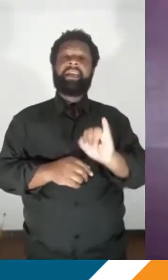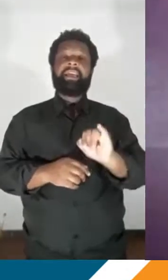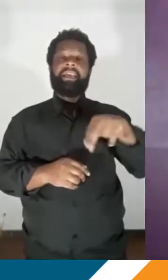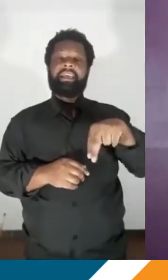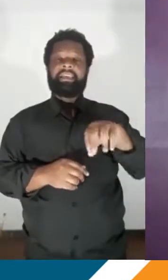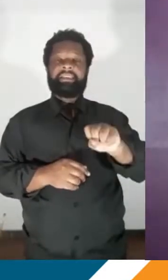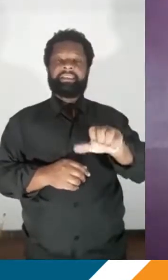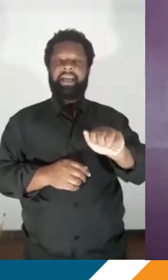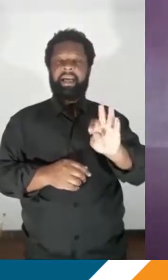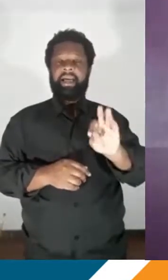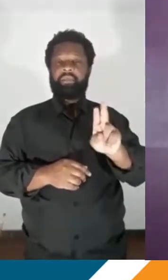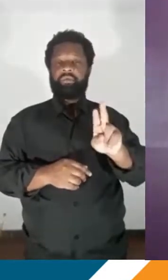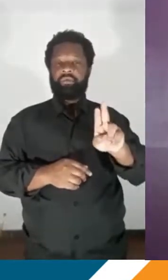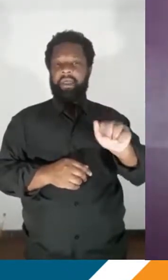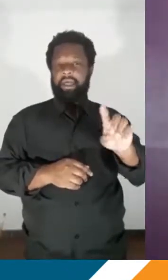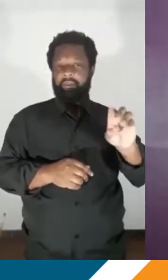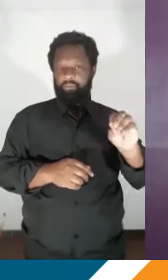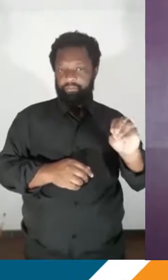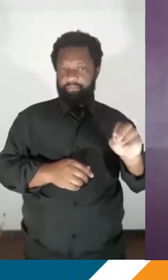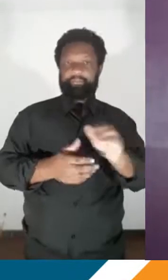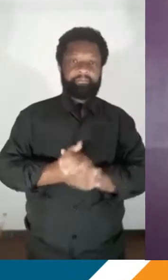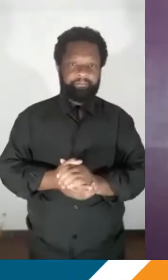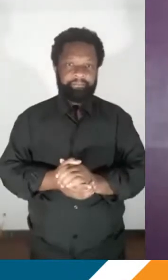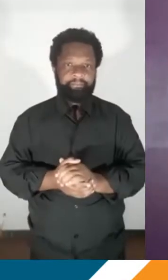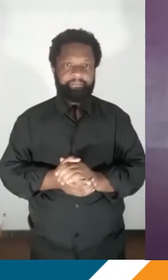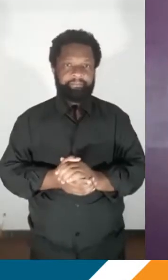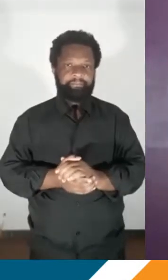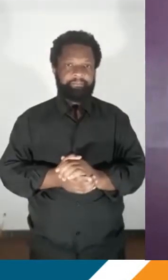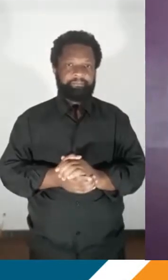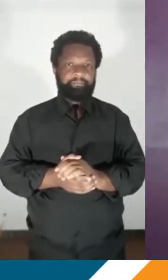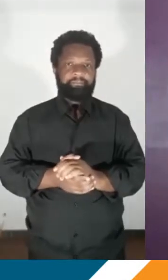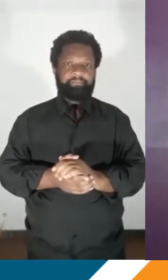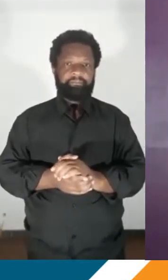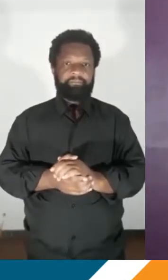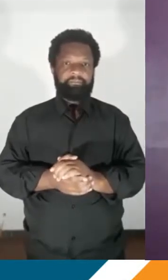ó, ele está insaturado.